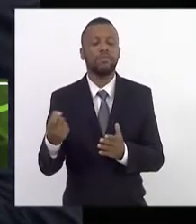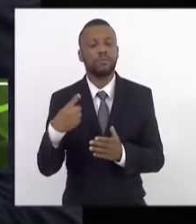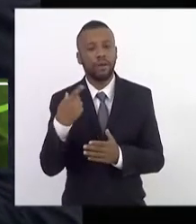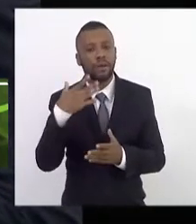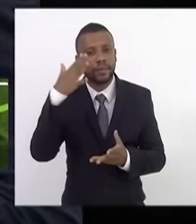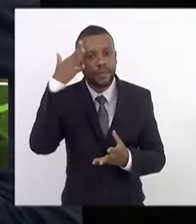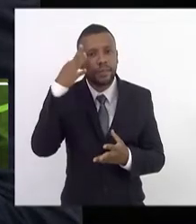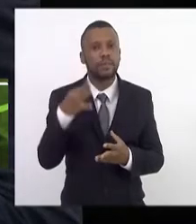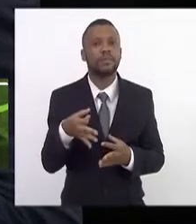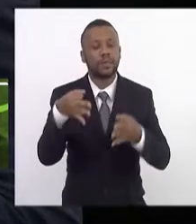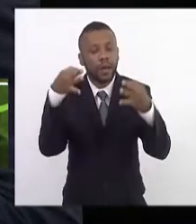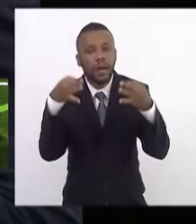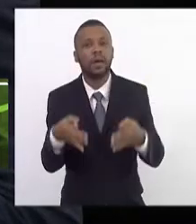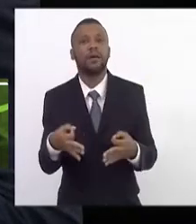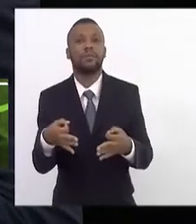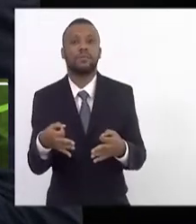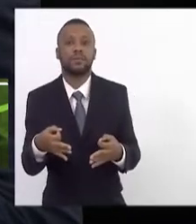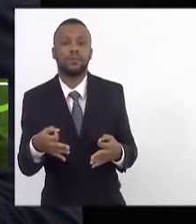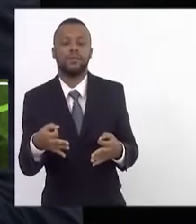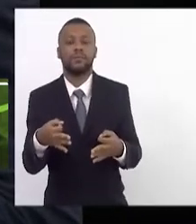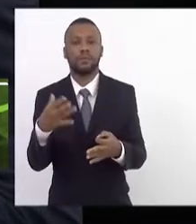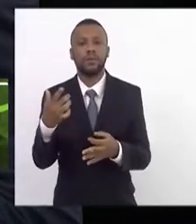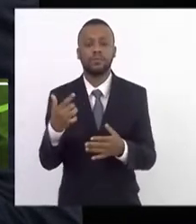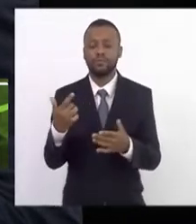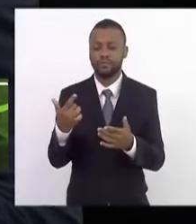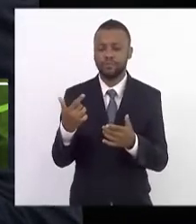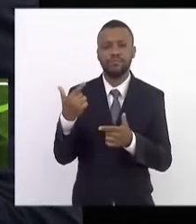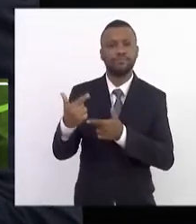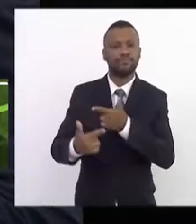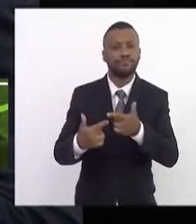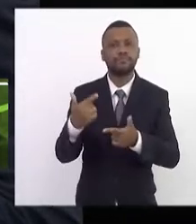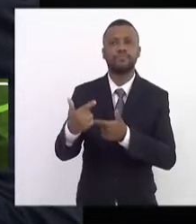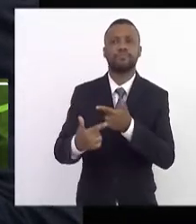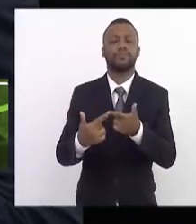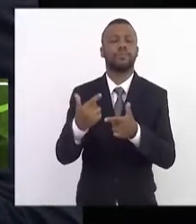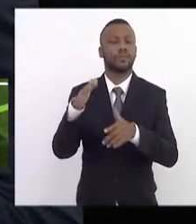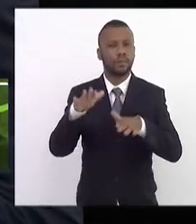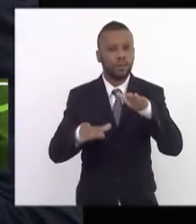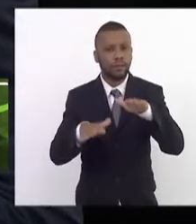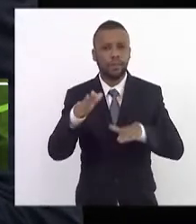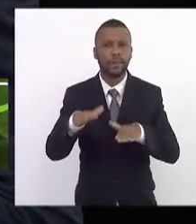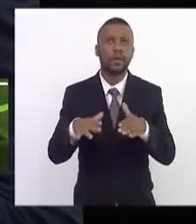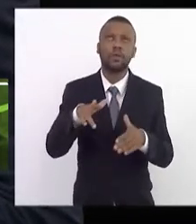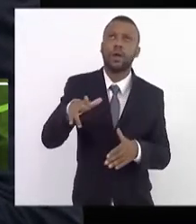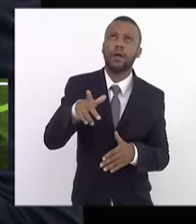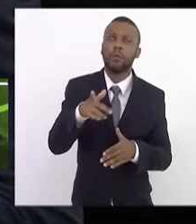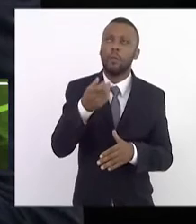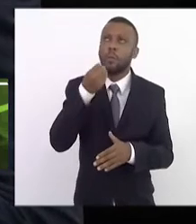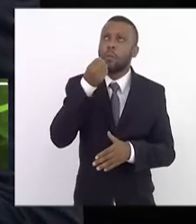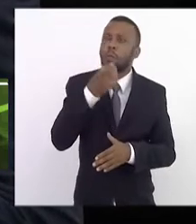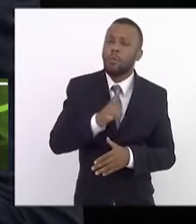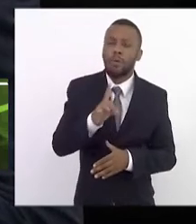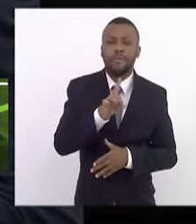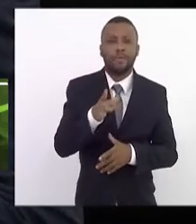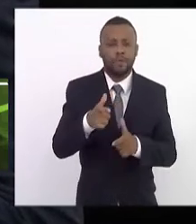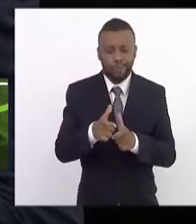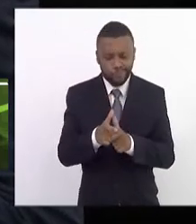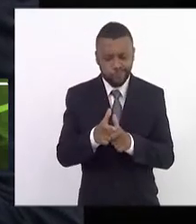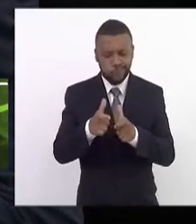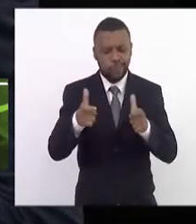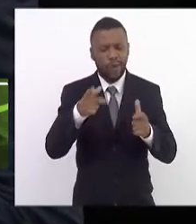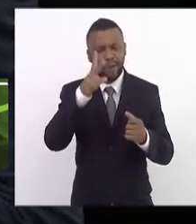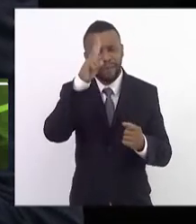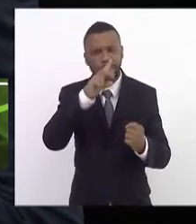foi realmente um exercício talvez não parrudo, não substancial, mas